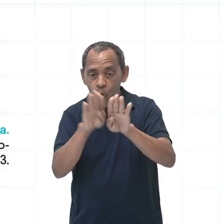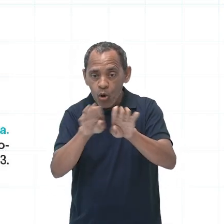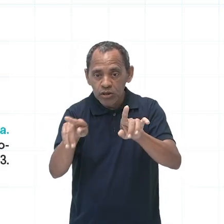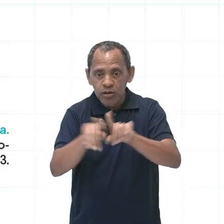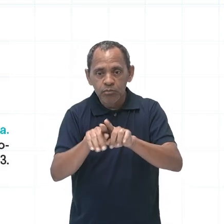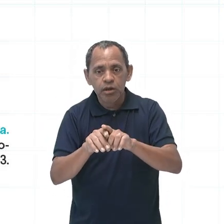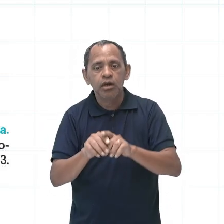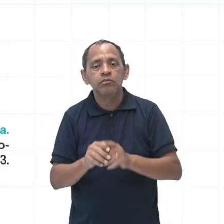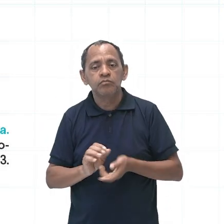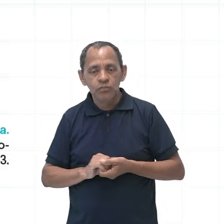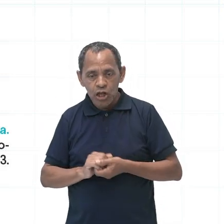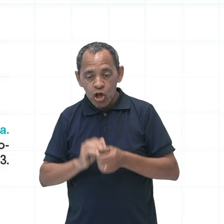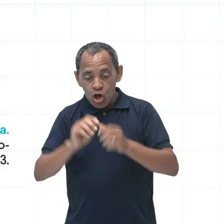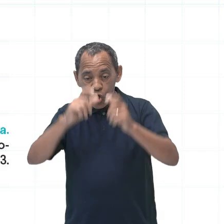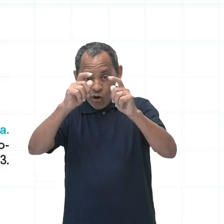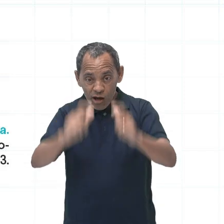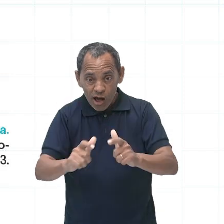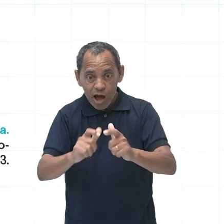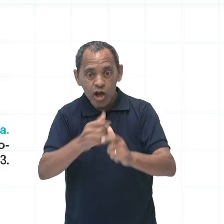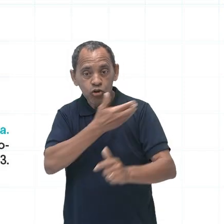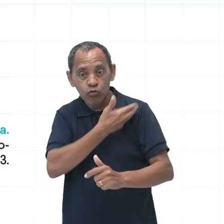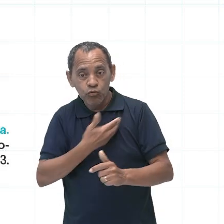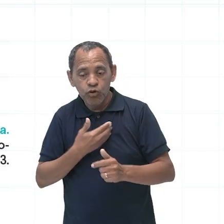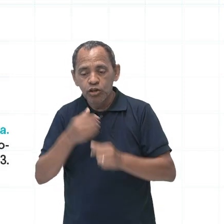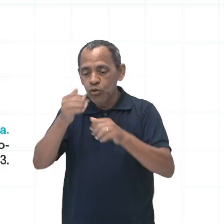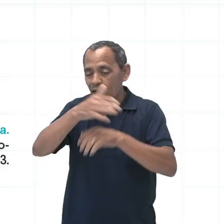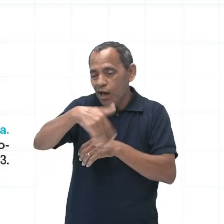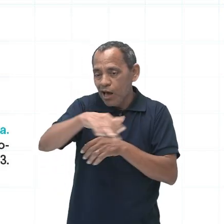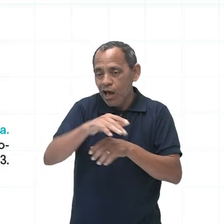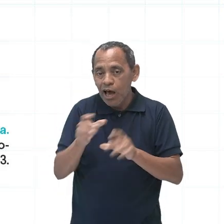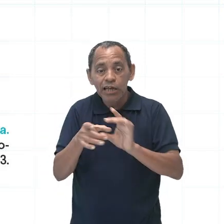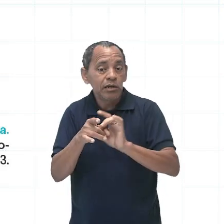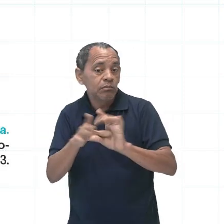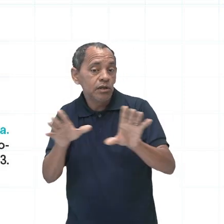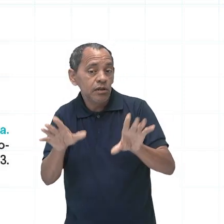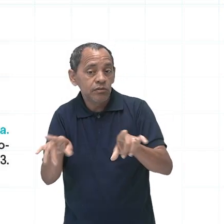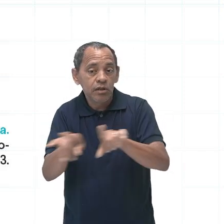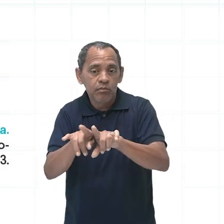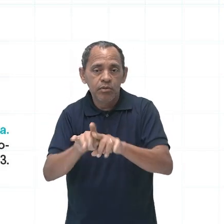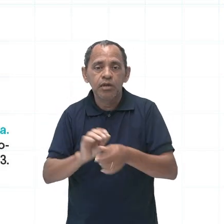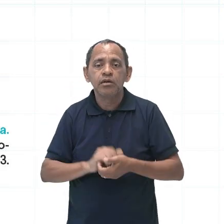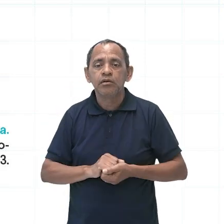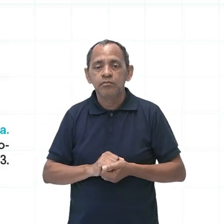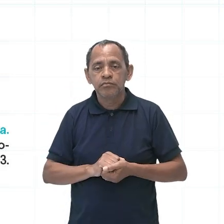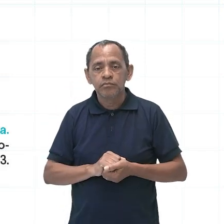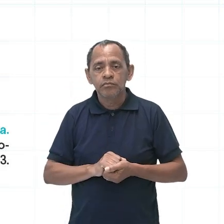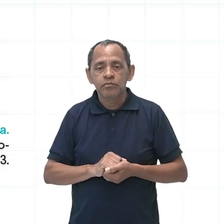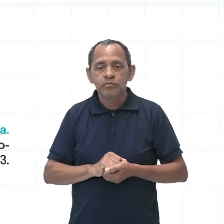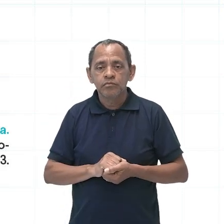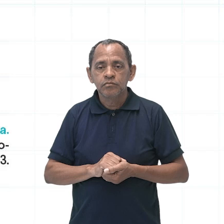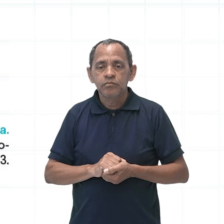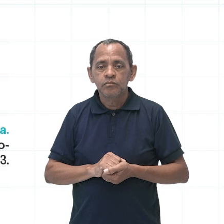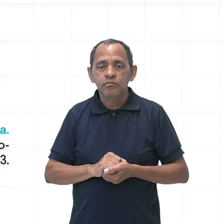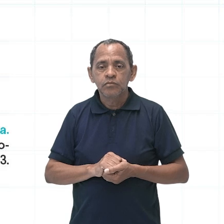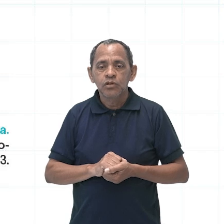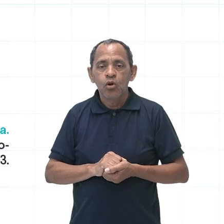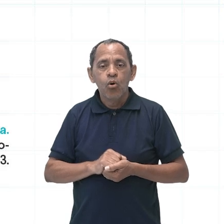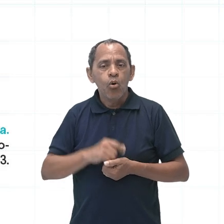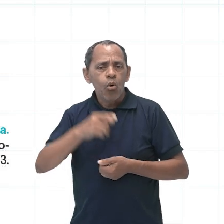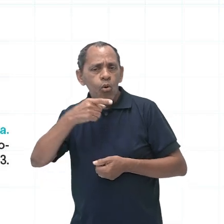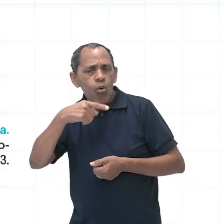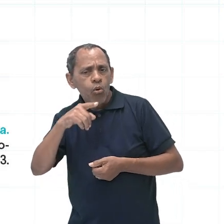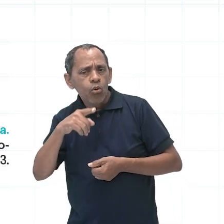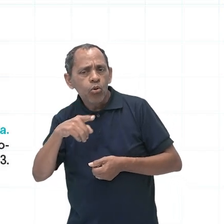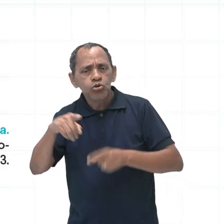do governo, em praças públicas. Percebam que cartazes atingem também outro público, outra parcela que pode